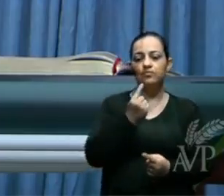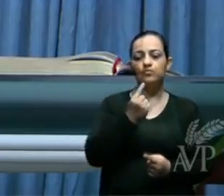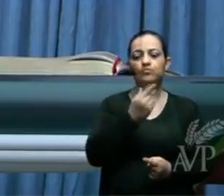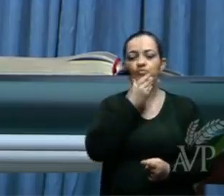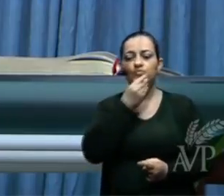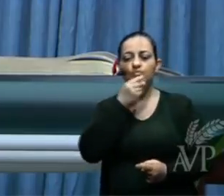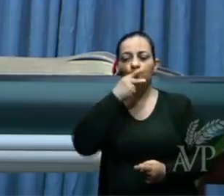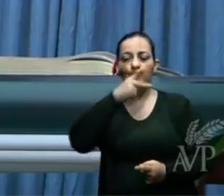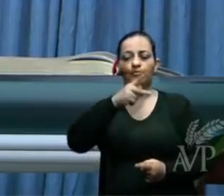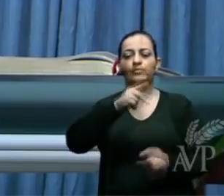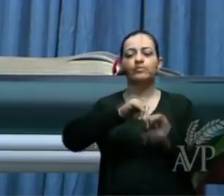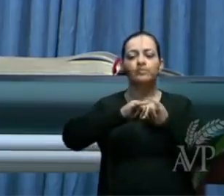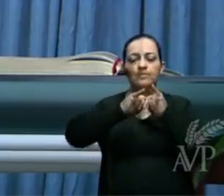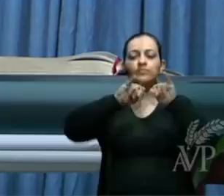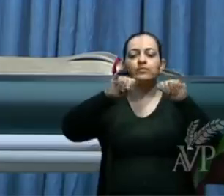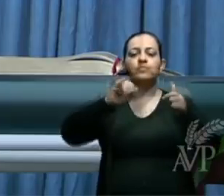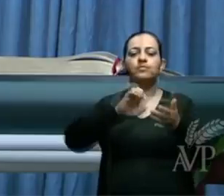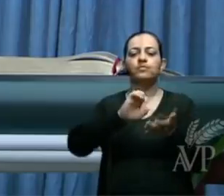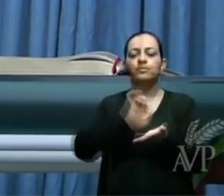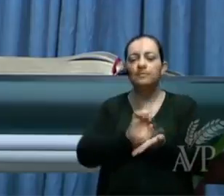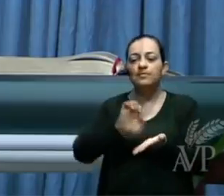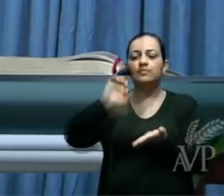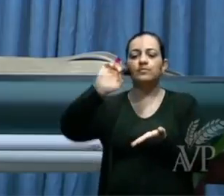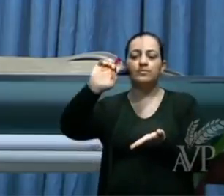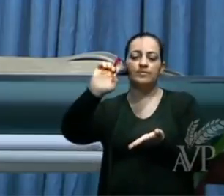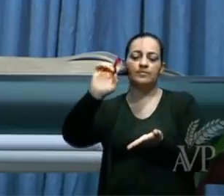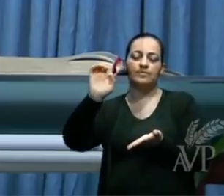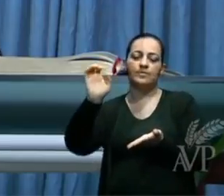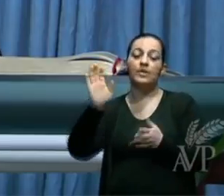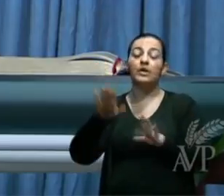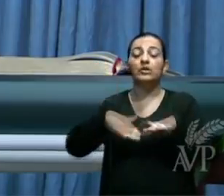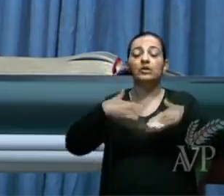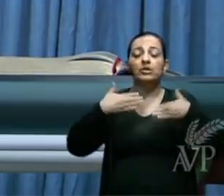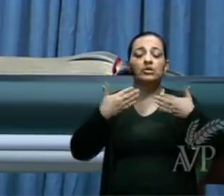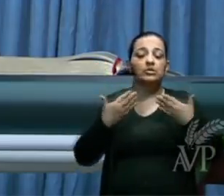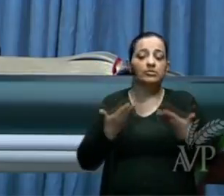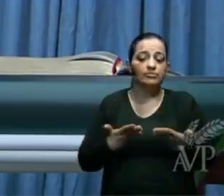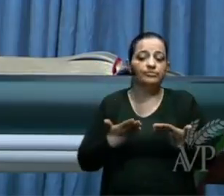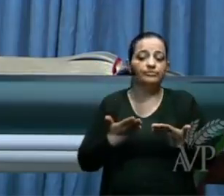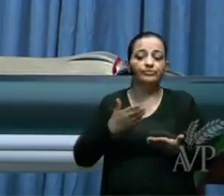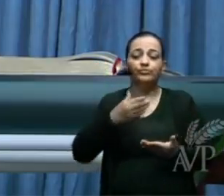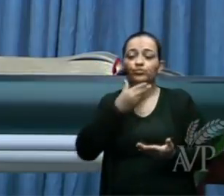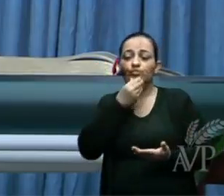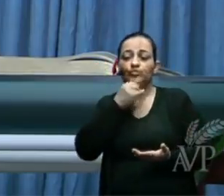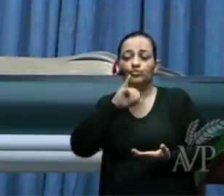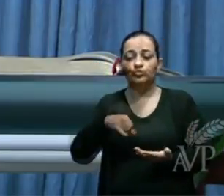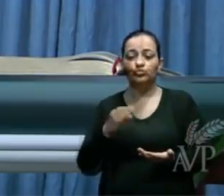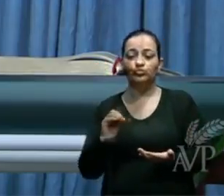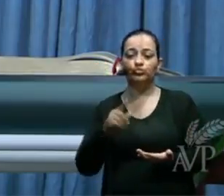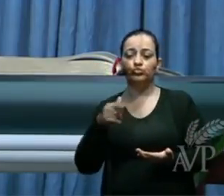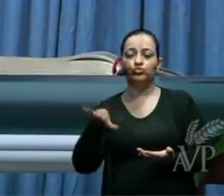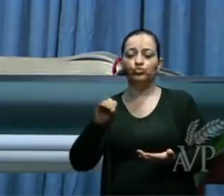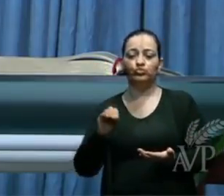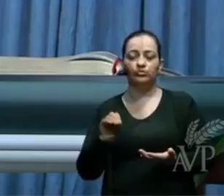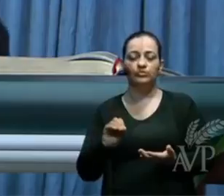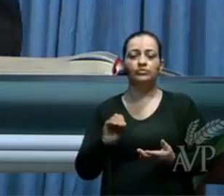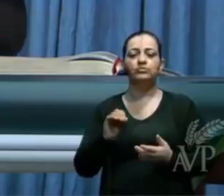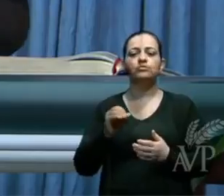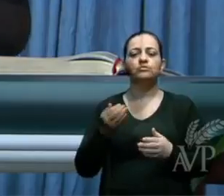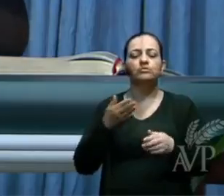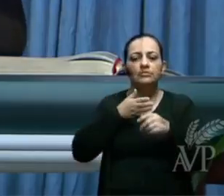o profeta elias então joão batista quando entrou em cena